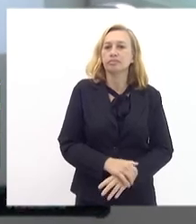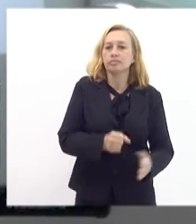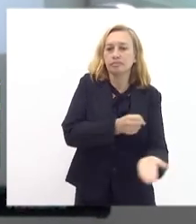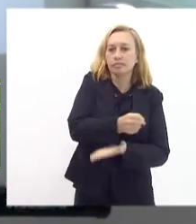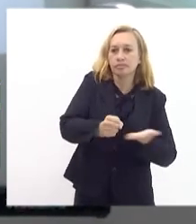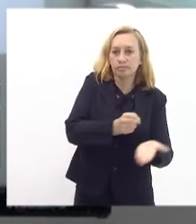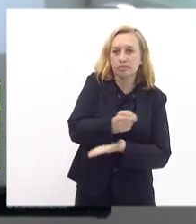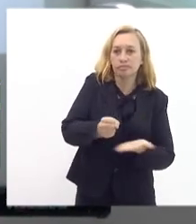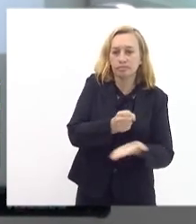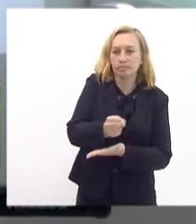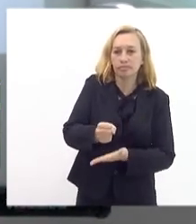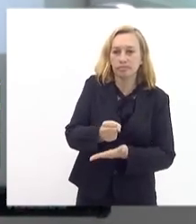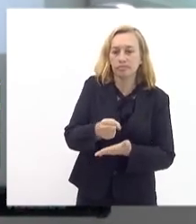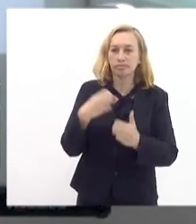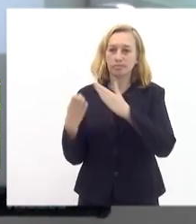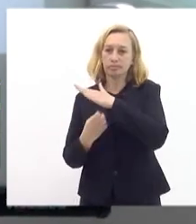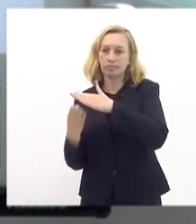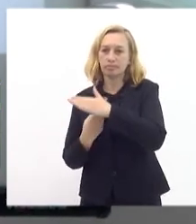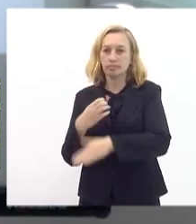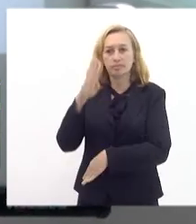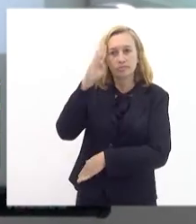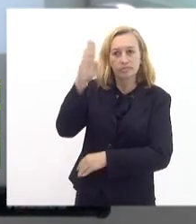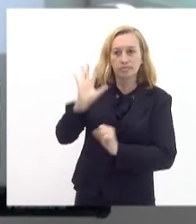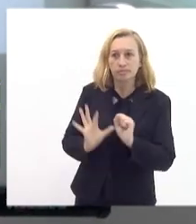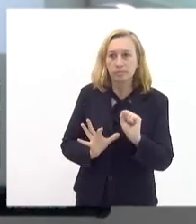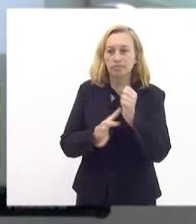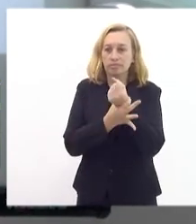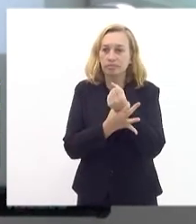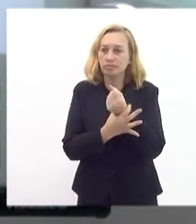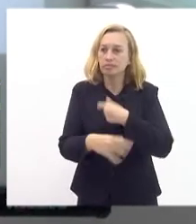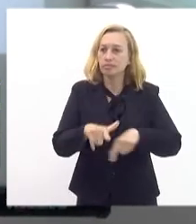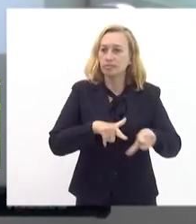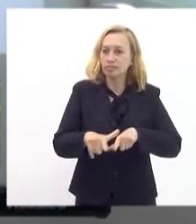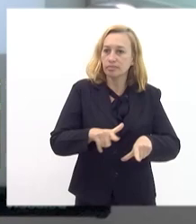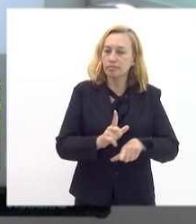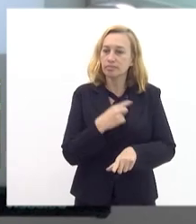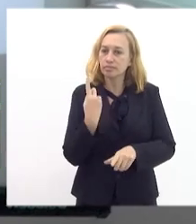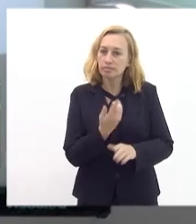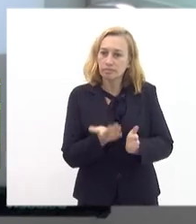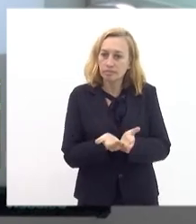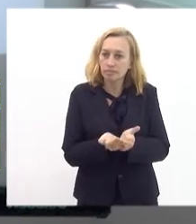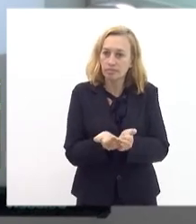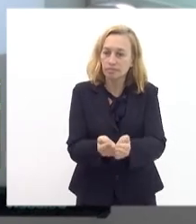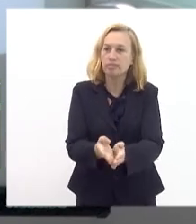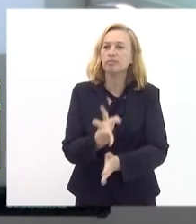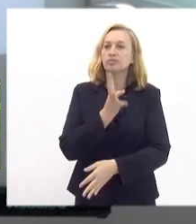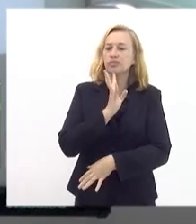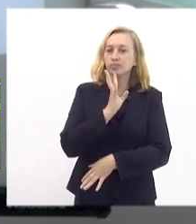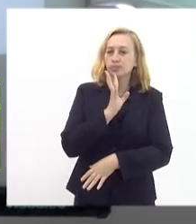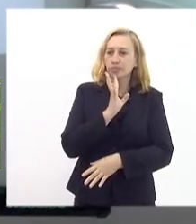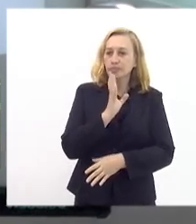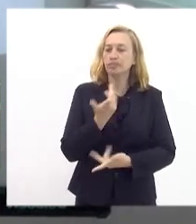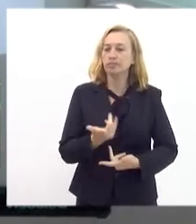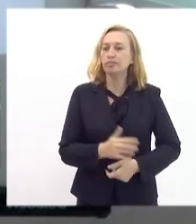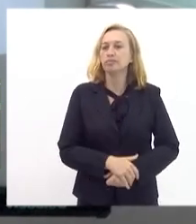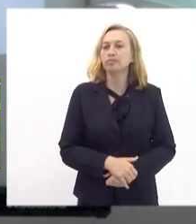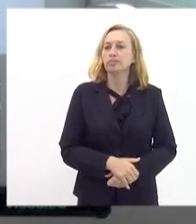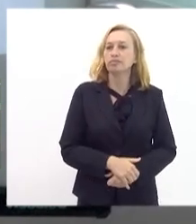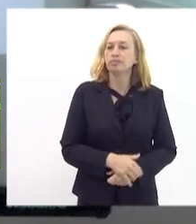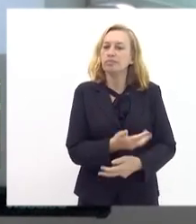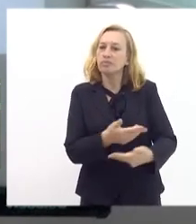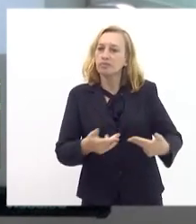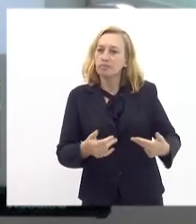empresa É principalmente a segurança operacional nosso nossas embarcações são conhecidas operamos embarcações